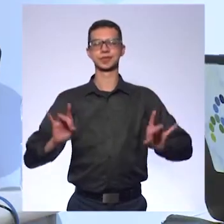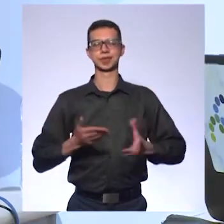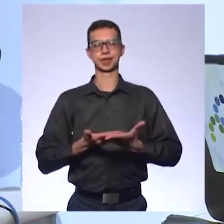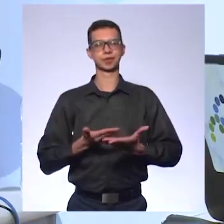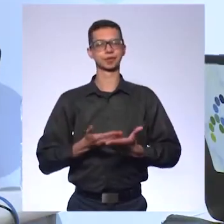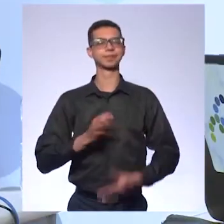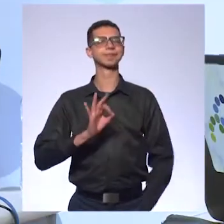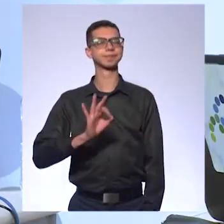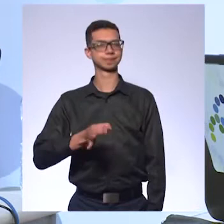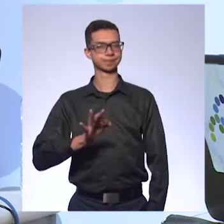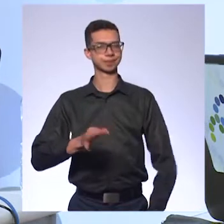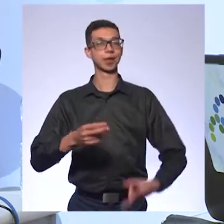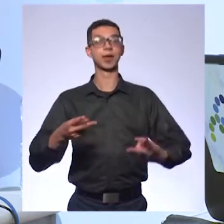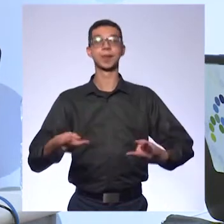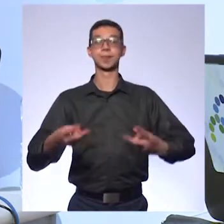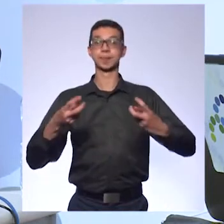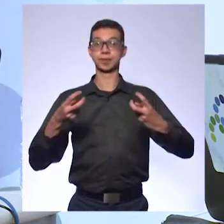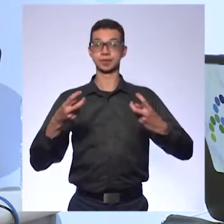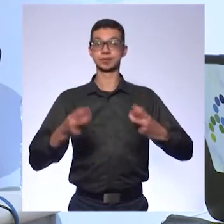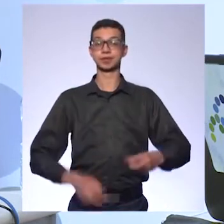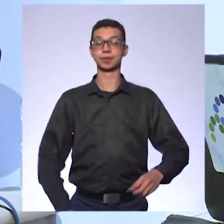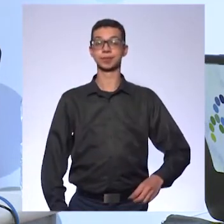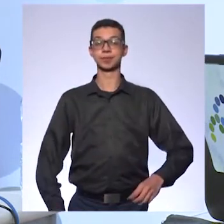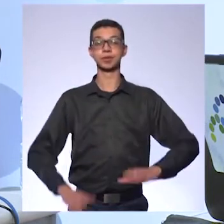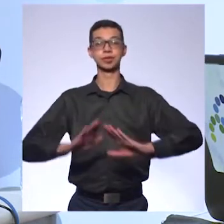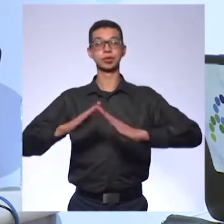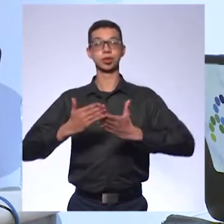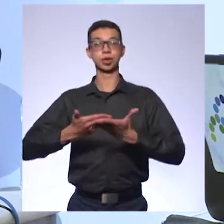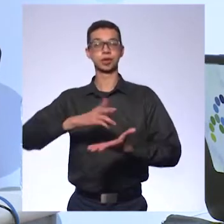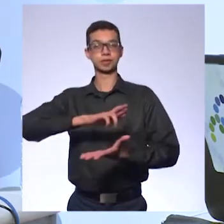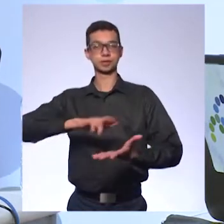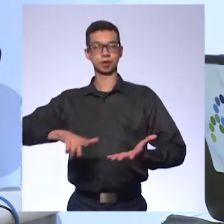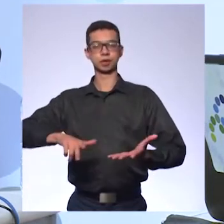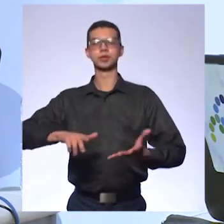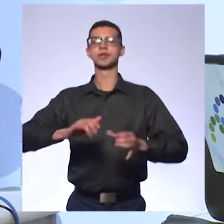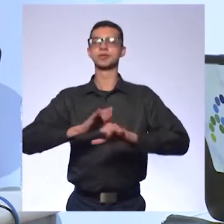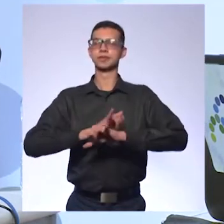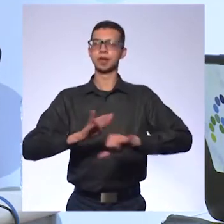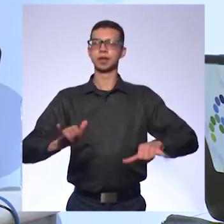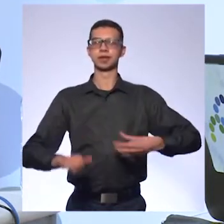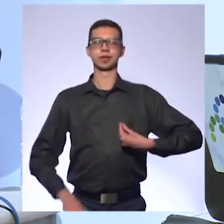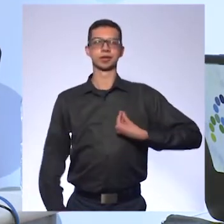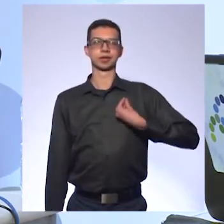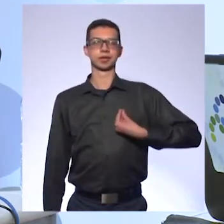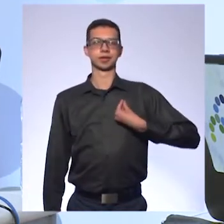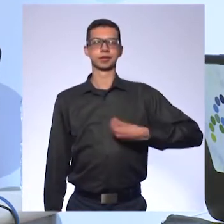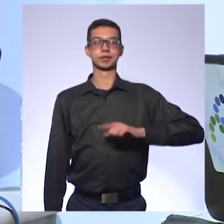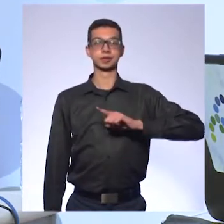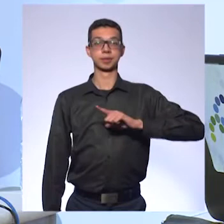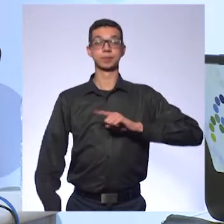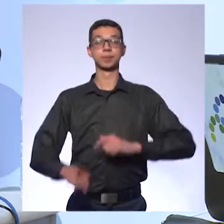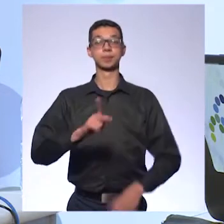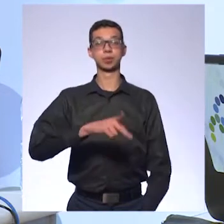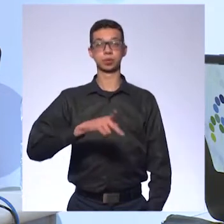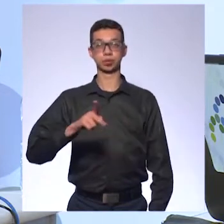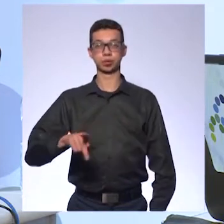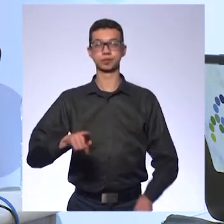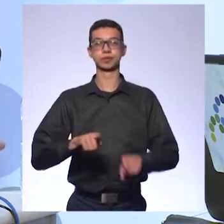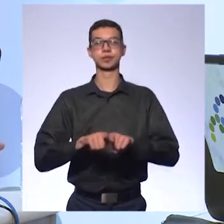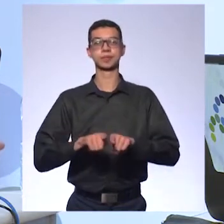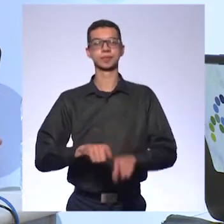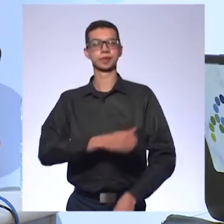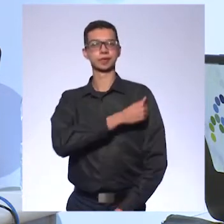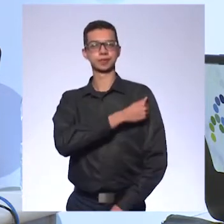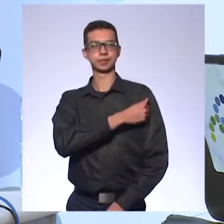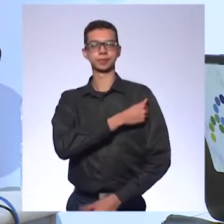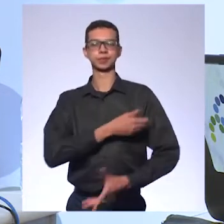gente já estou vendo aqui que a gente tem muitas escolas que estão registrando a presença, professores e estudantes, nessa nossa